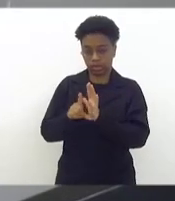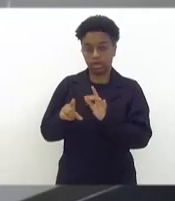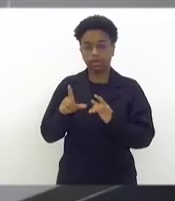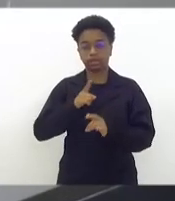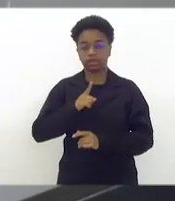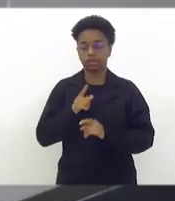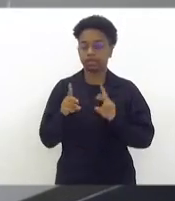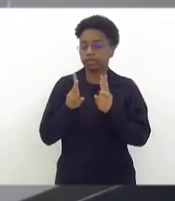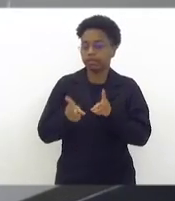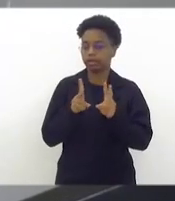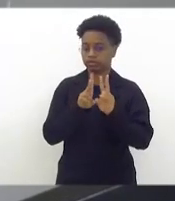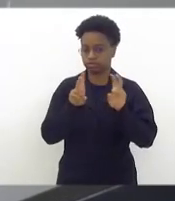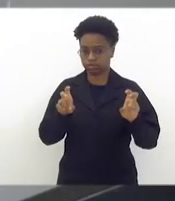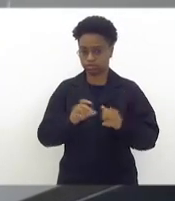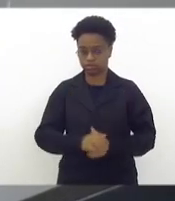mesmo tema.